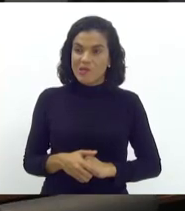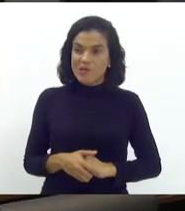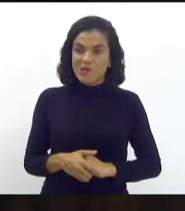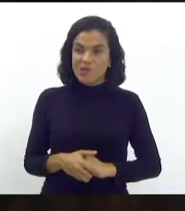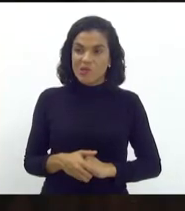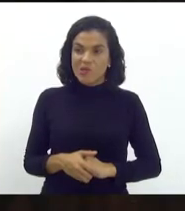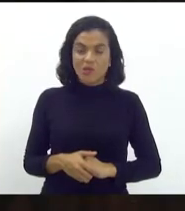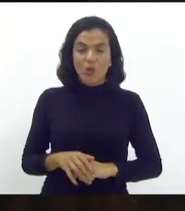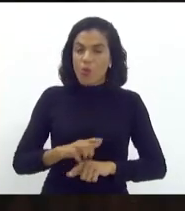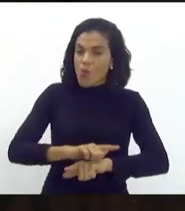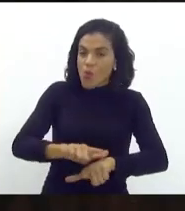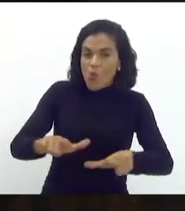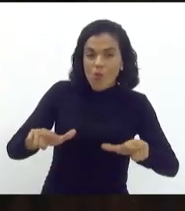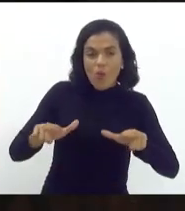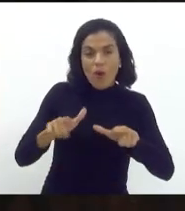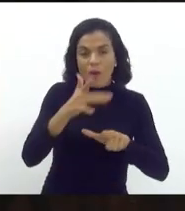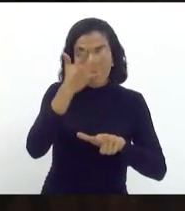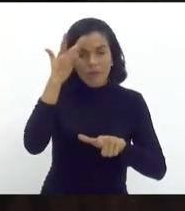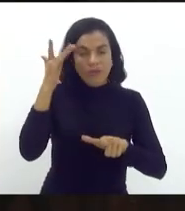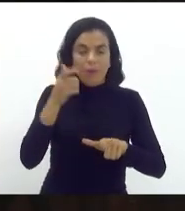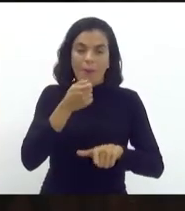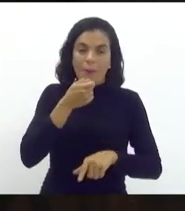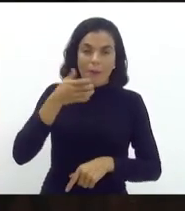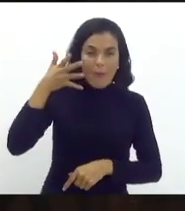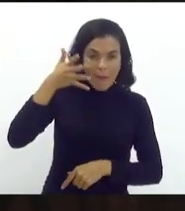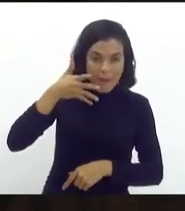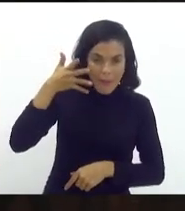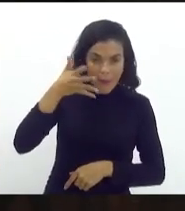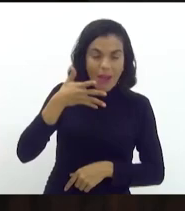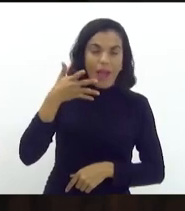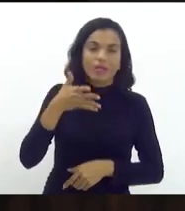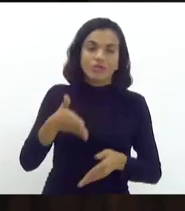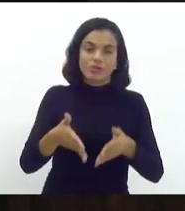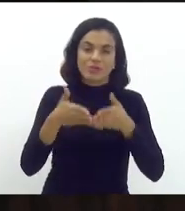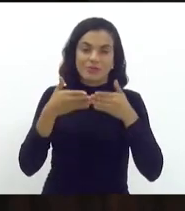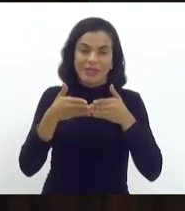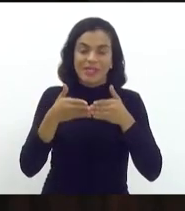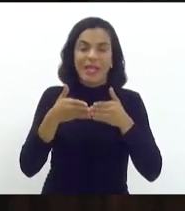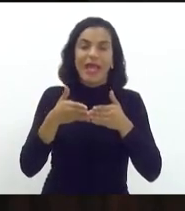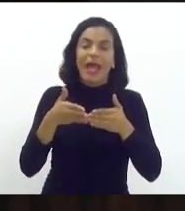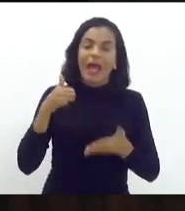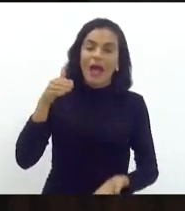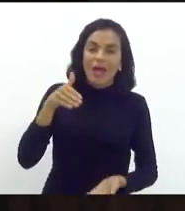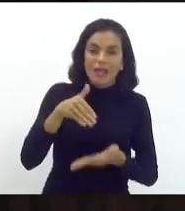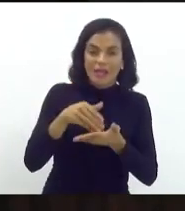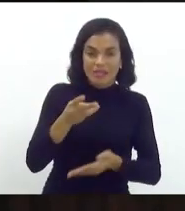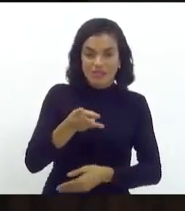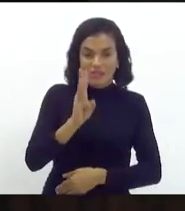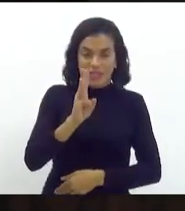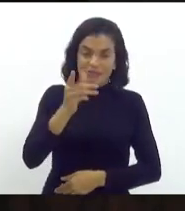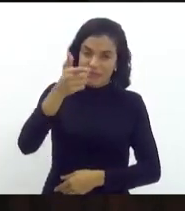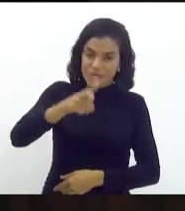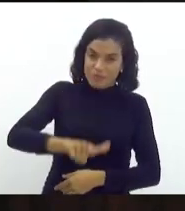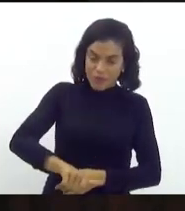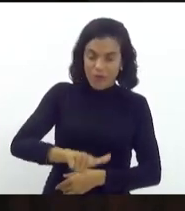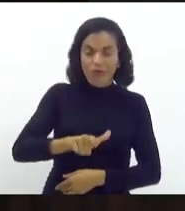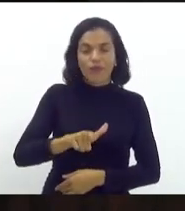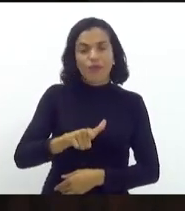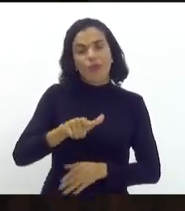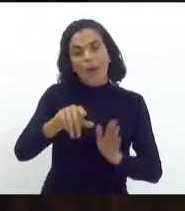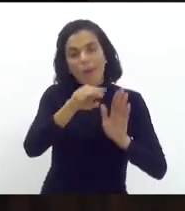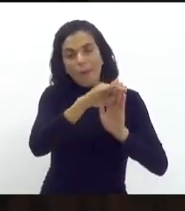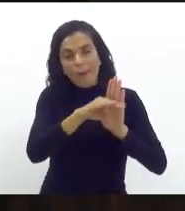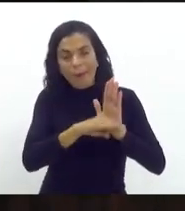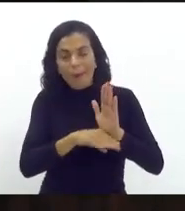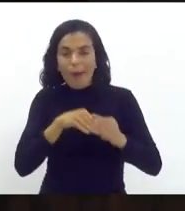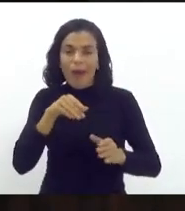não havendo mais orado escrito a presidência suspende a sessão até às 15 horas quando retornaremos com a ordem do